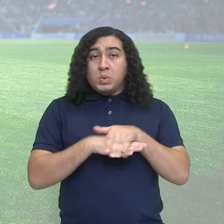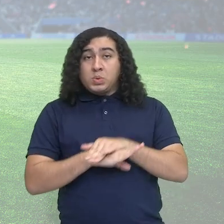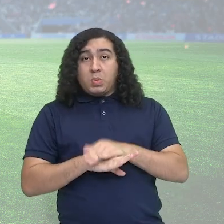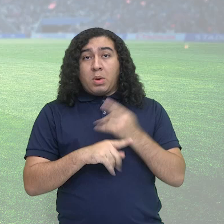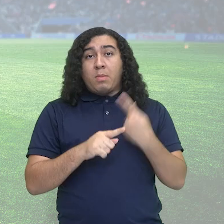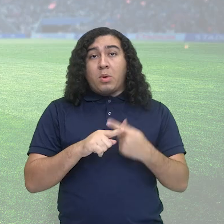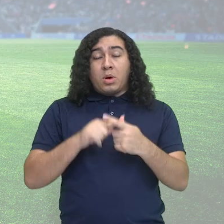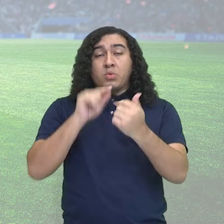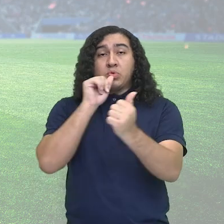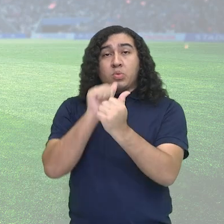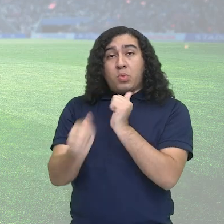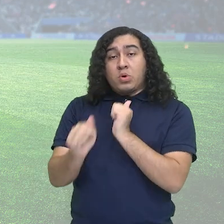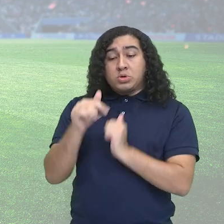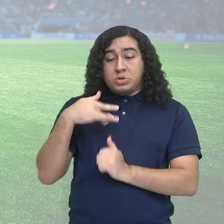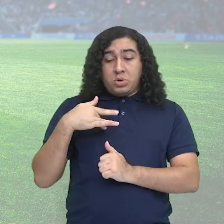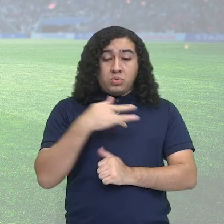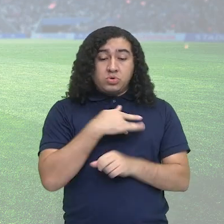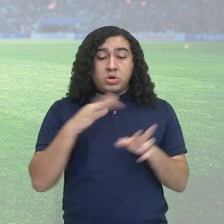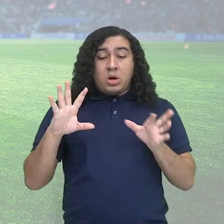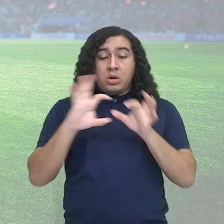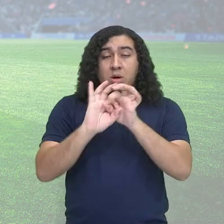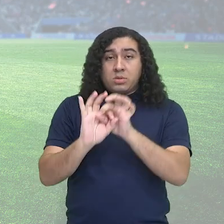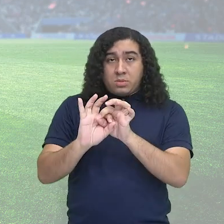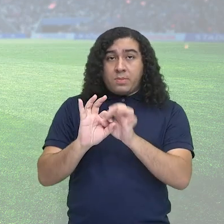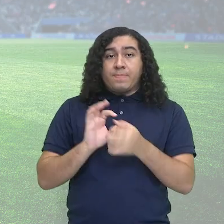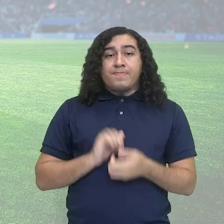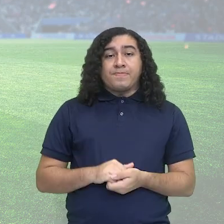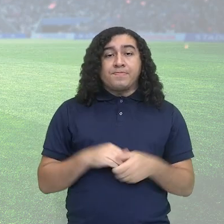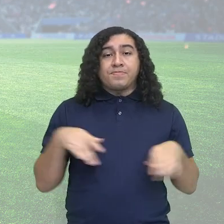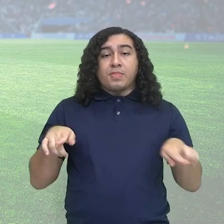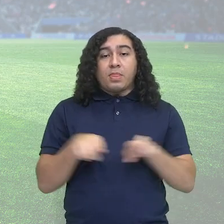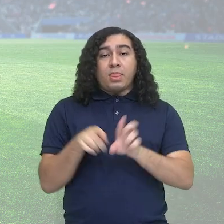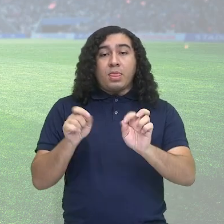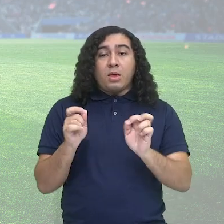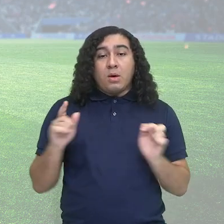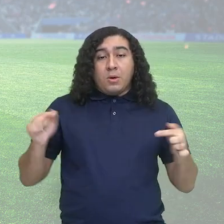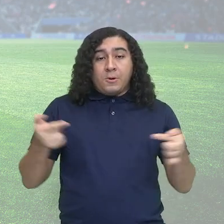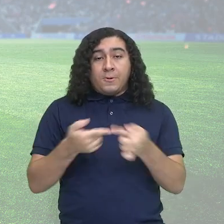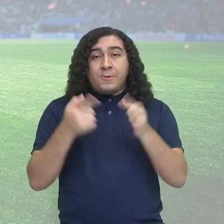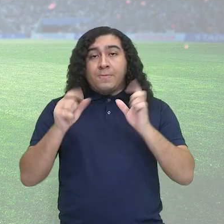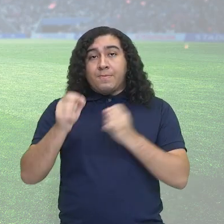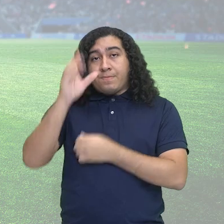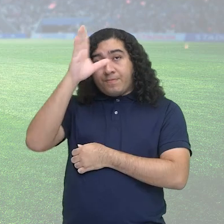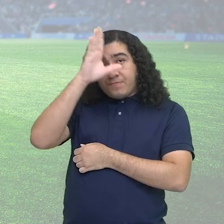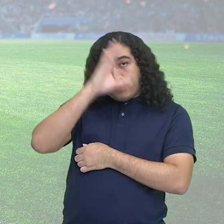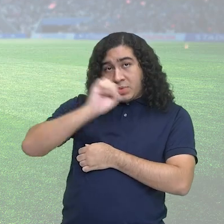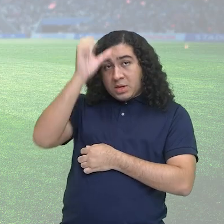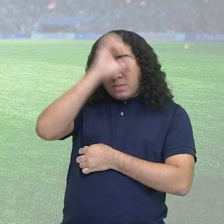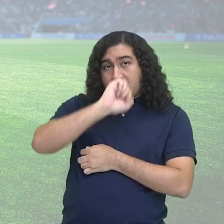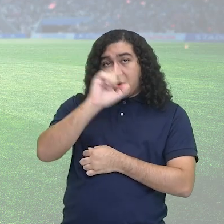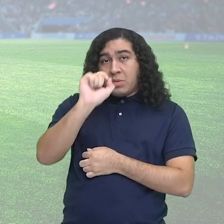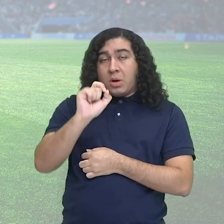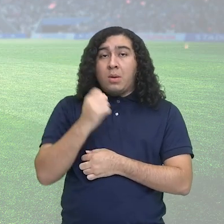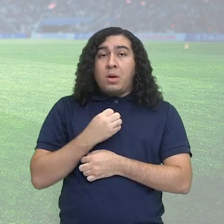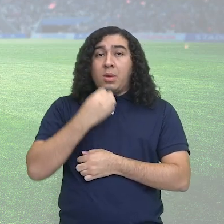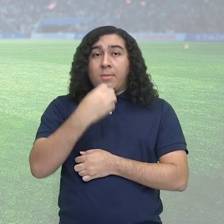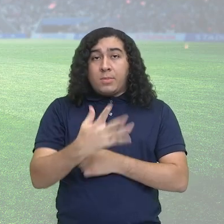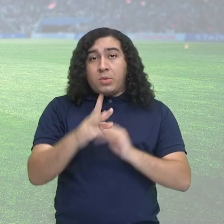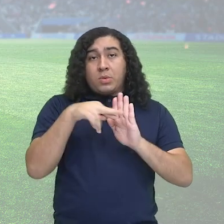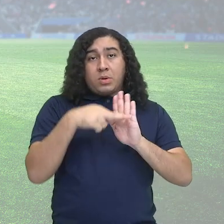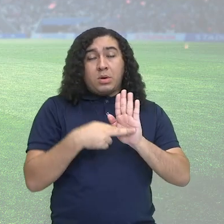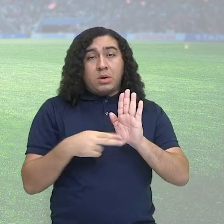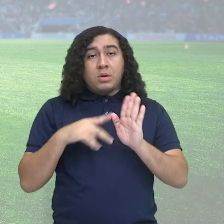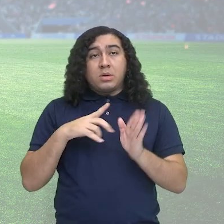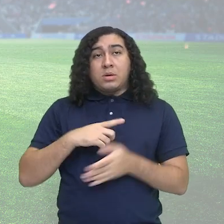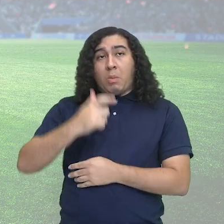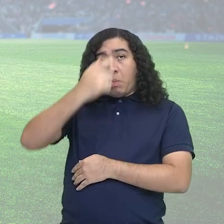ver com saúde, né? Tá tudo interligado. Favorece também o aprendizado de valores, de princípios